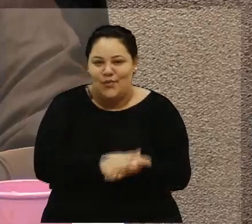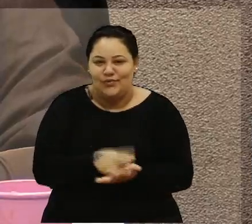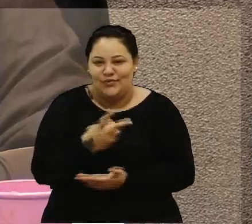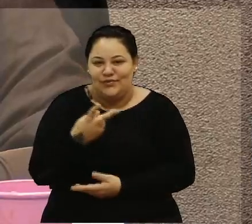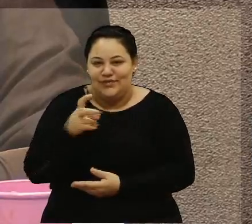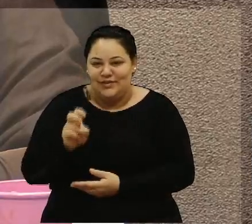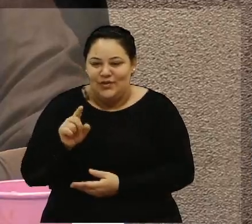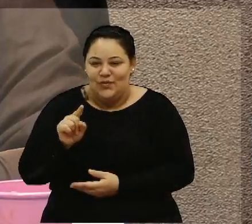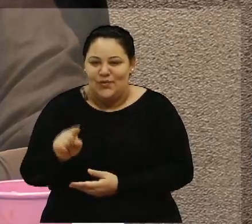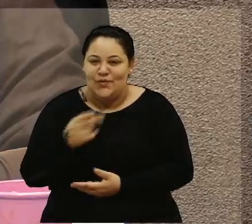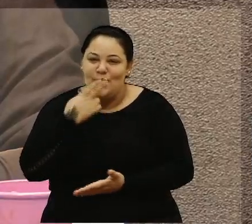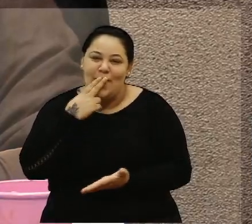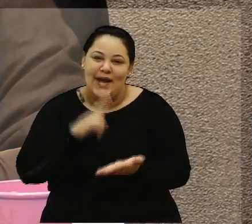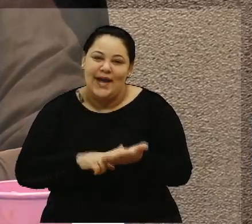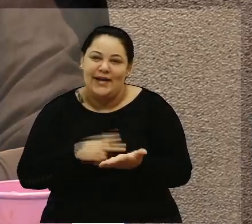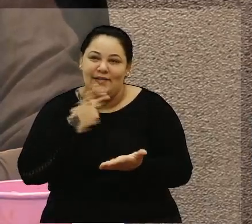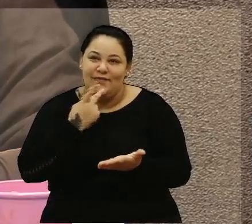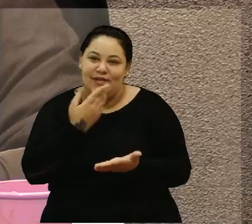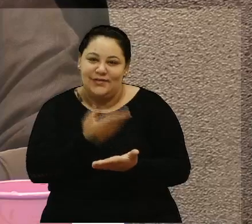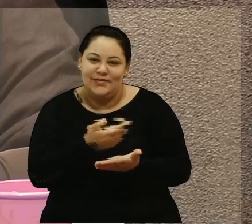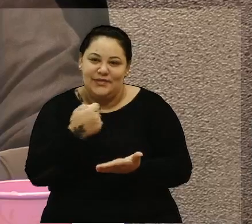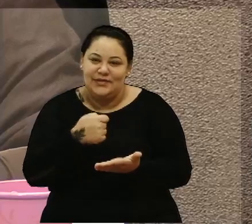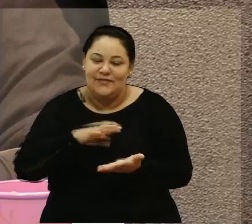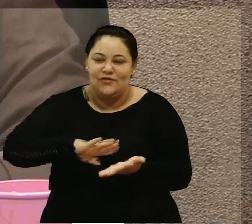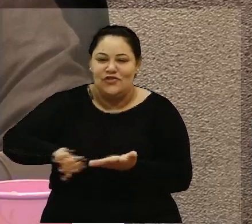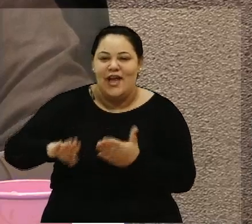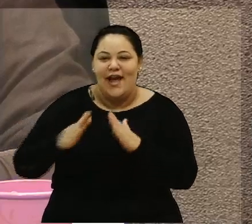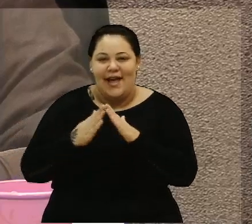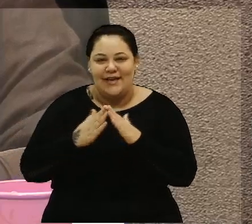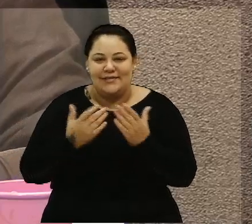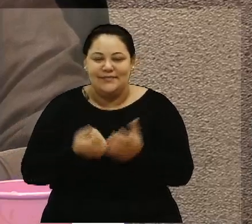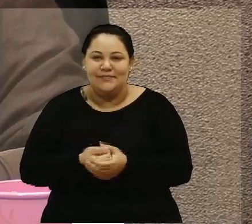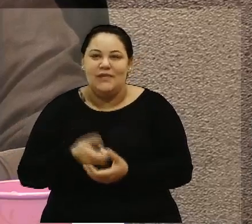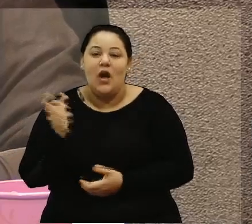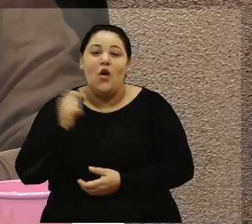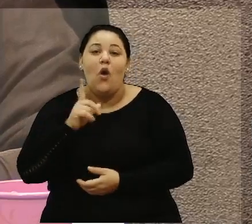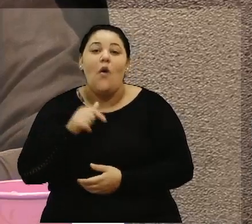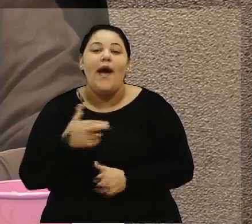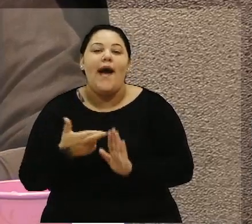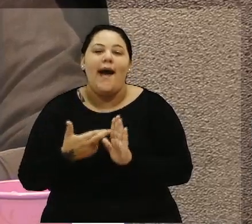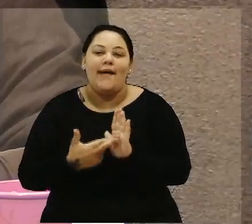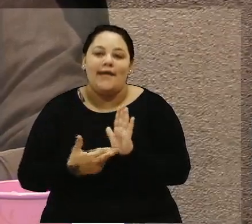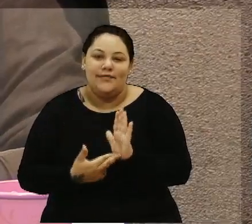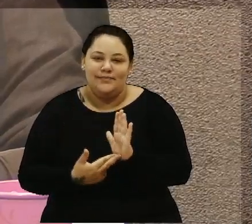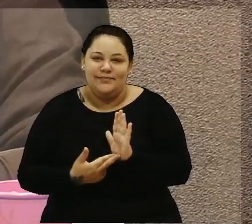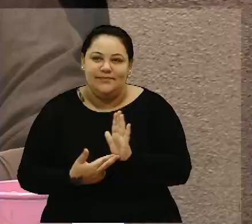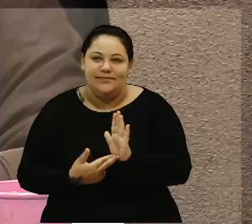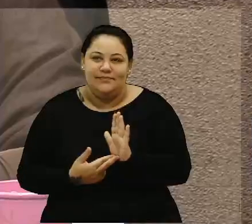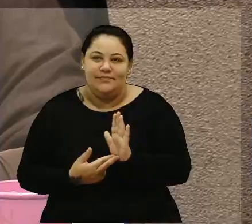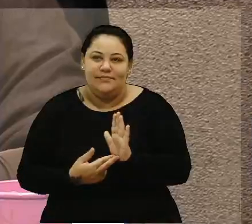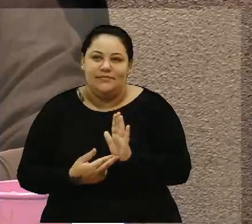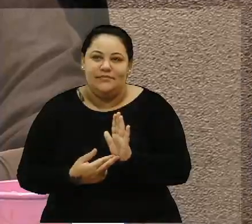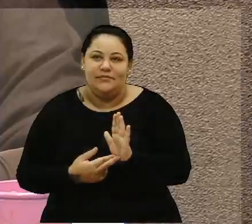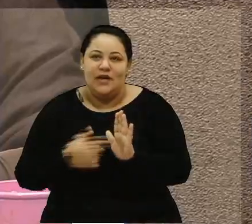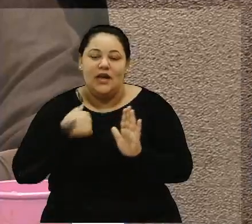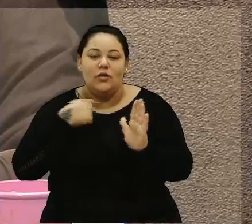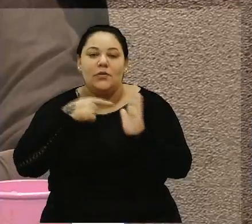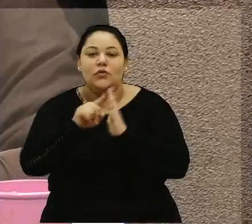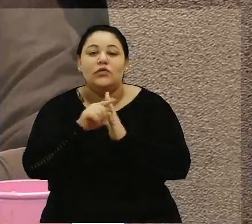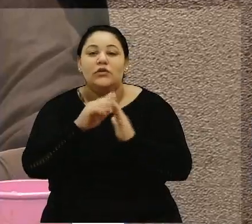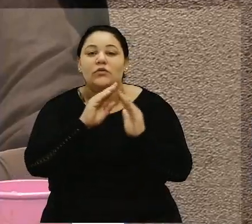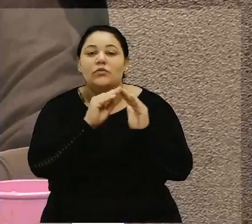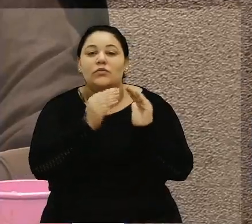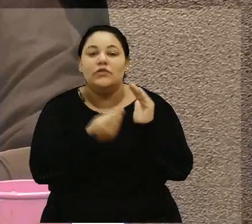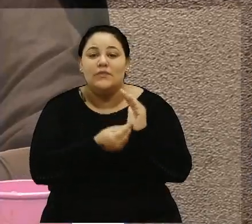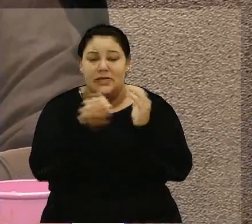mil e uma cartinha dizendo que tinha que demolir a casa. Qual é o regramento? Agora eu pergunto para eles,